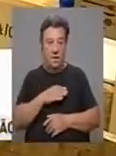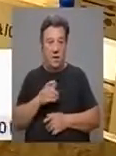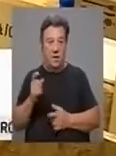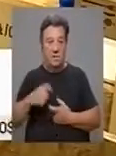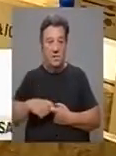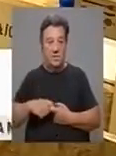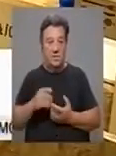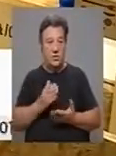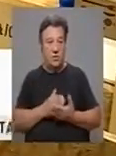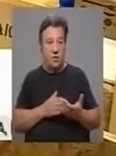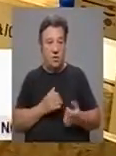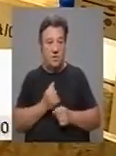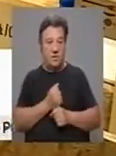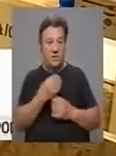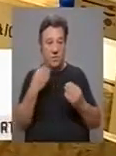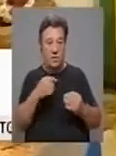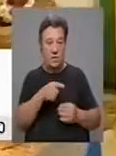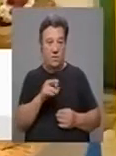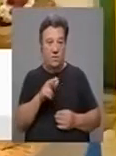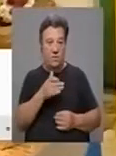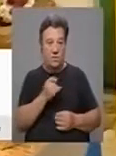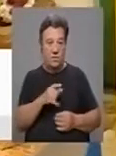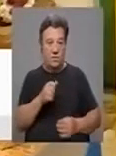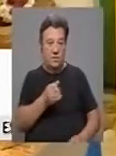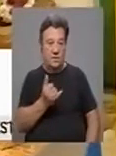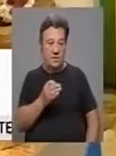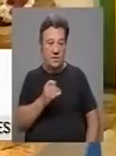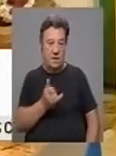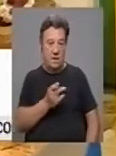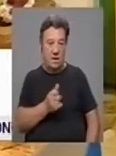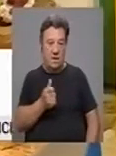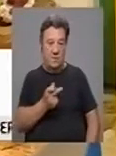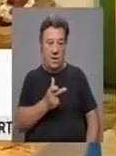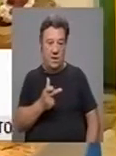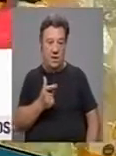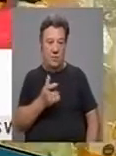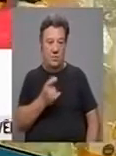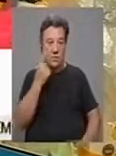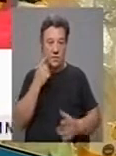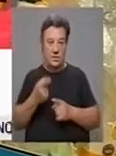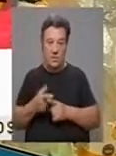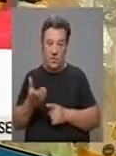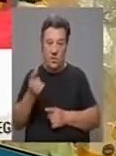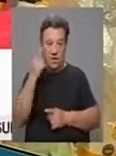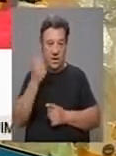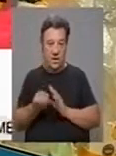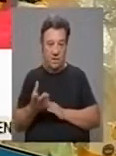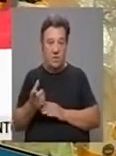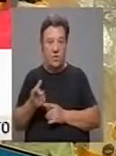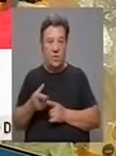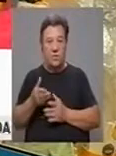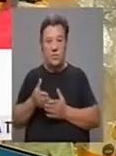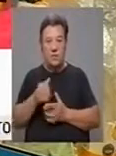parceria com as escolas e o serviço educativo da Fundação Bissaia Barreto estimula a criatividade e o uso de materiais